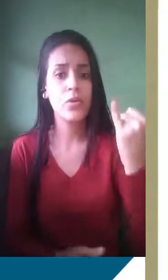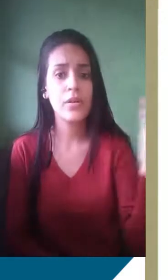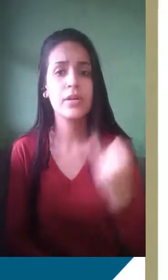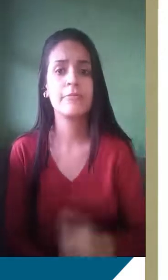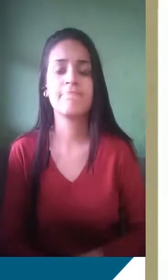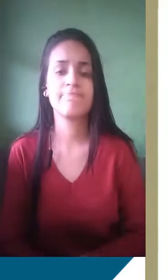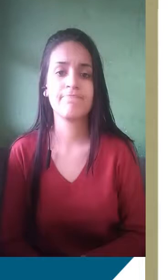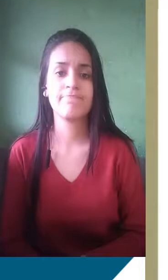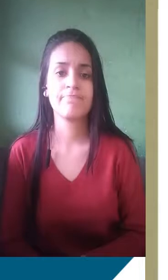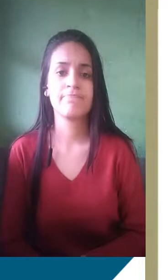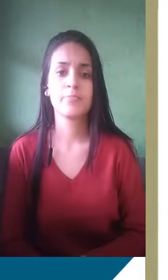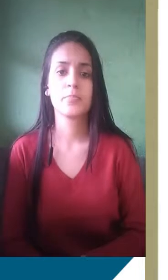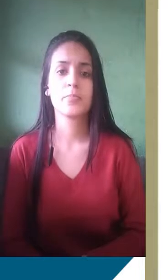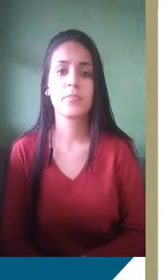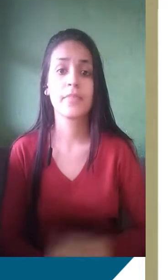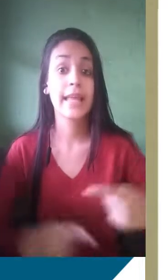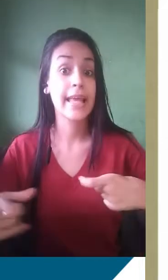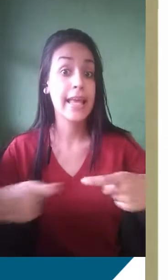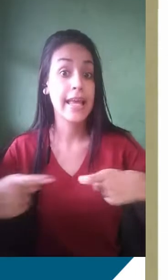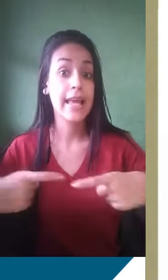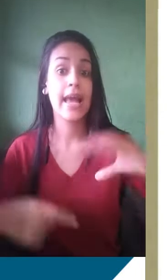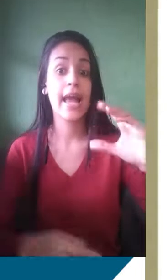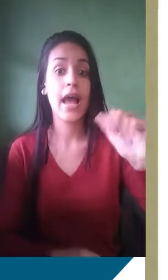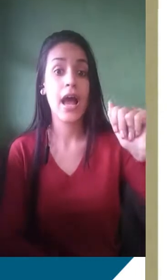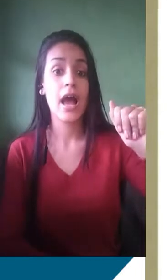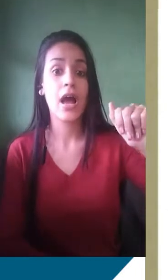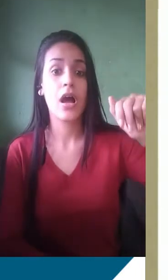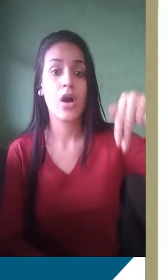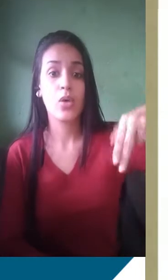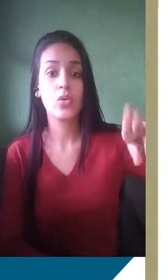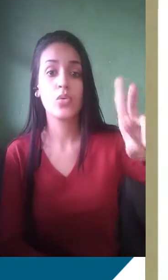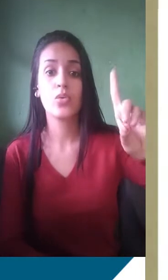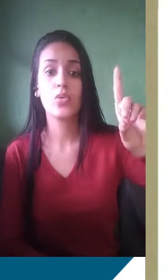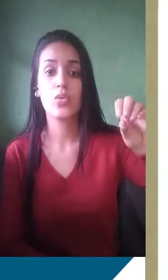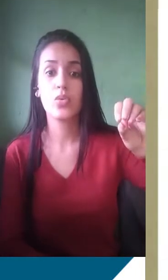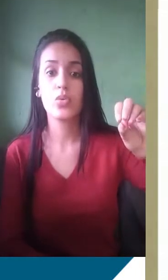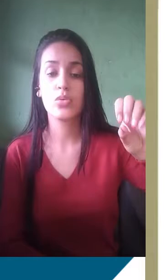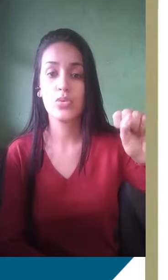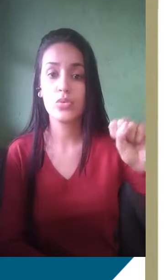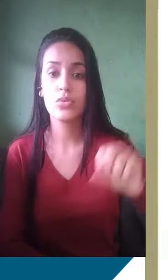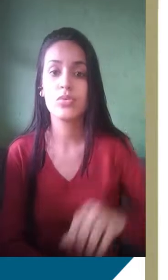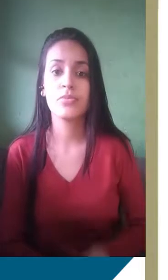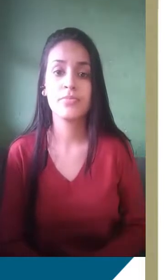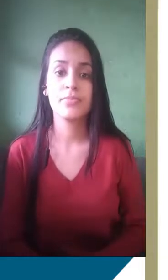da Vacina e a da Chibata e a Guerra de Canudos na Bahia, marcaram o início do século